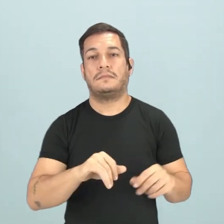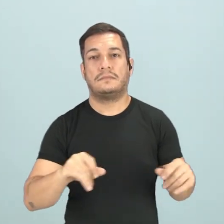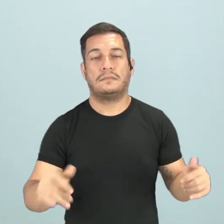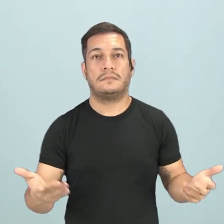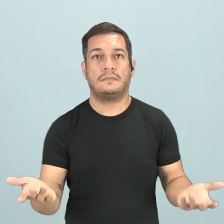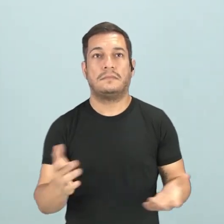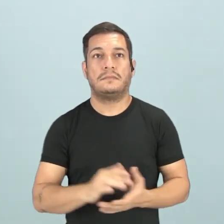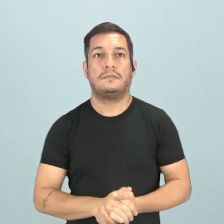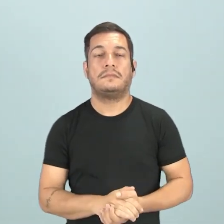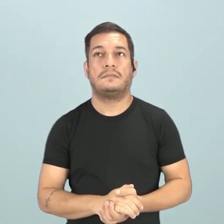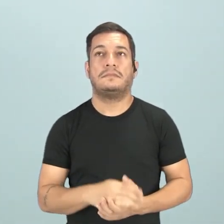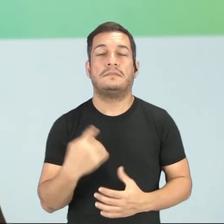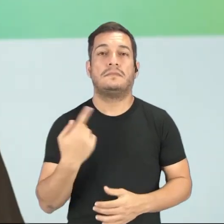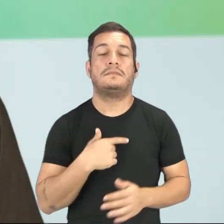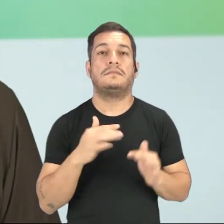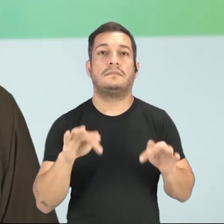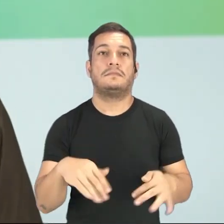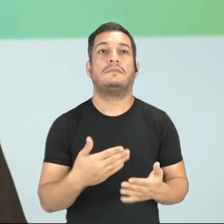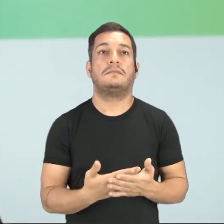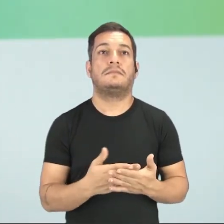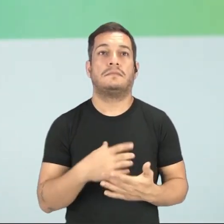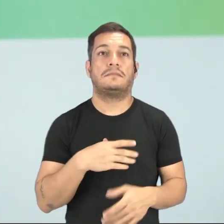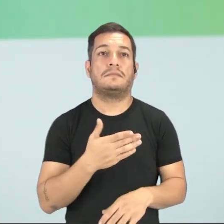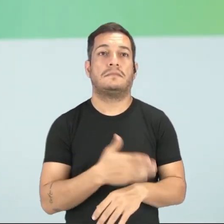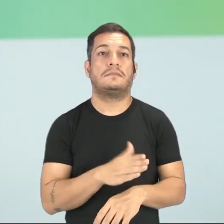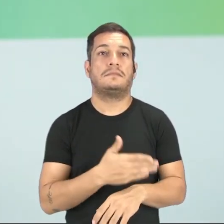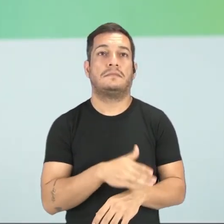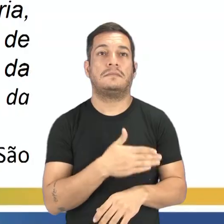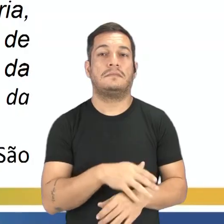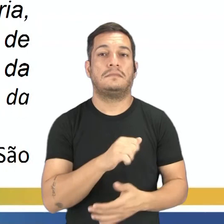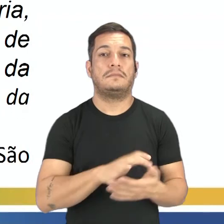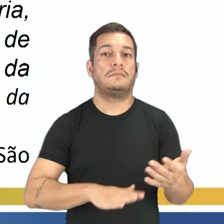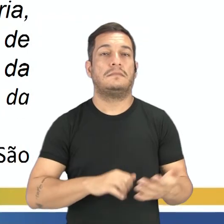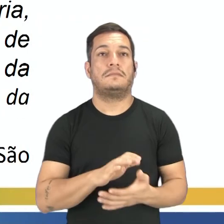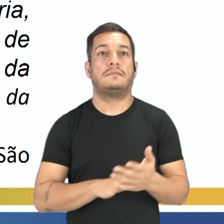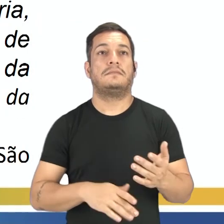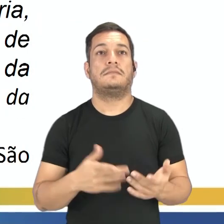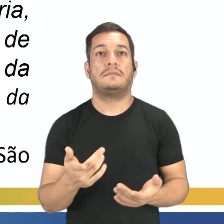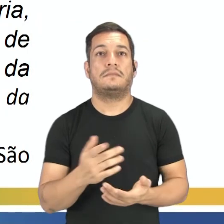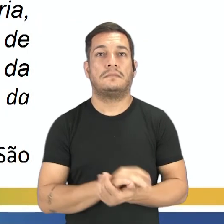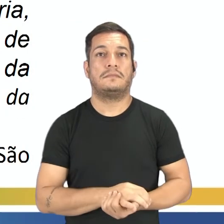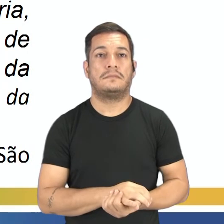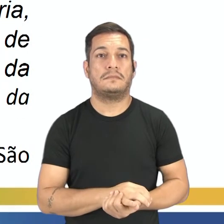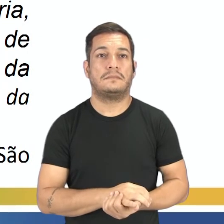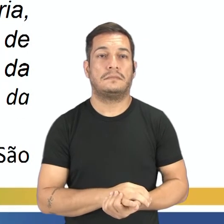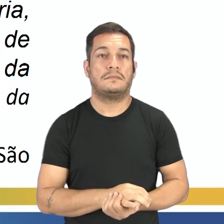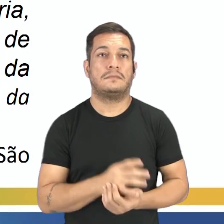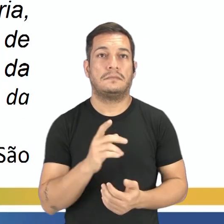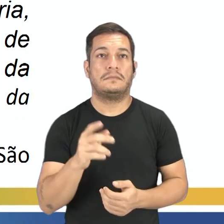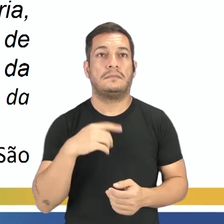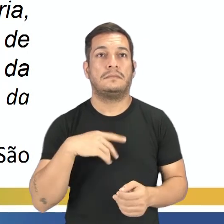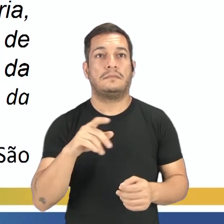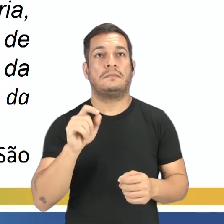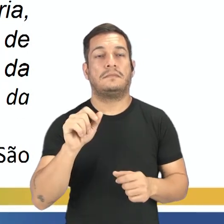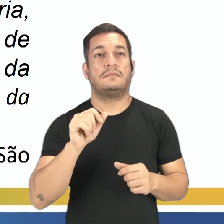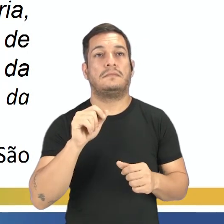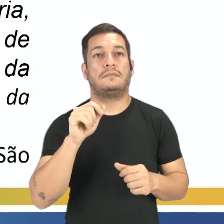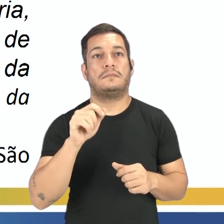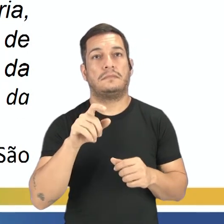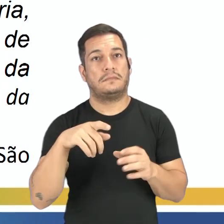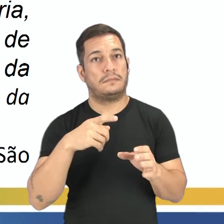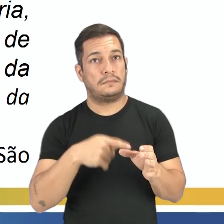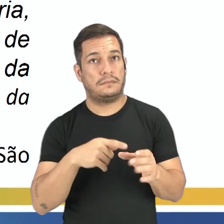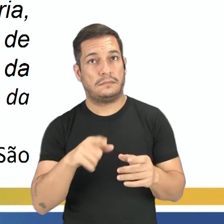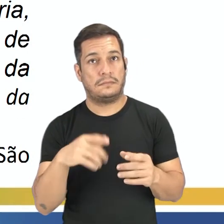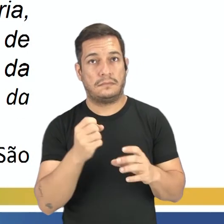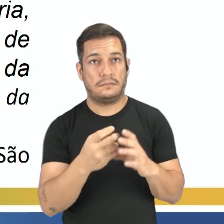ok? Para nós concluirmos a nossa aula de hoje, nós temos aqui um exercício, né, que fala: a urbanização é um sinal característico